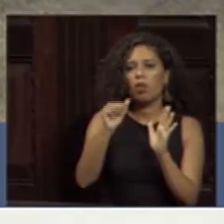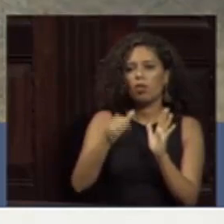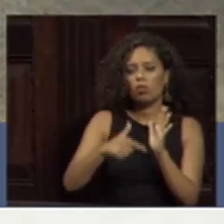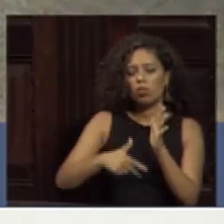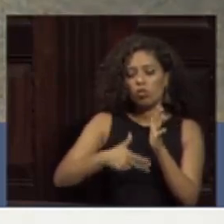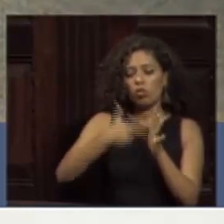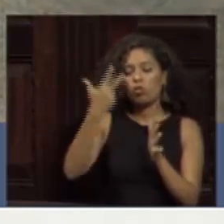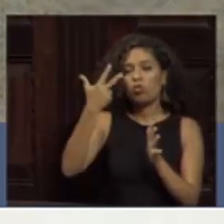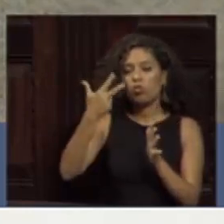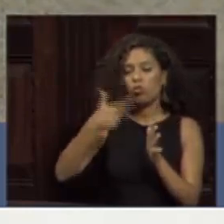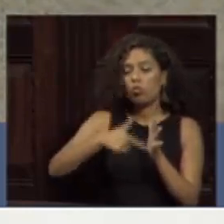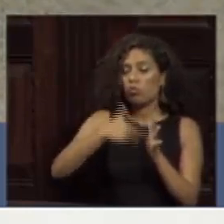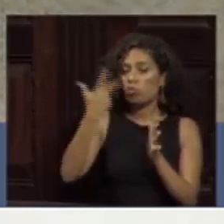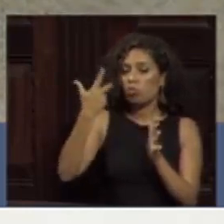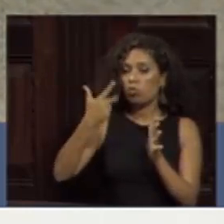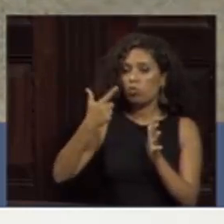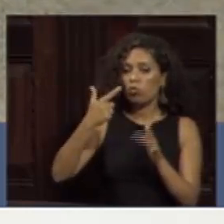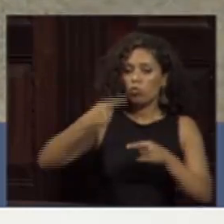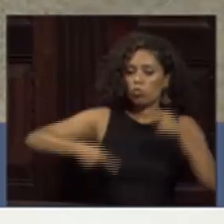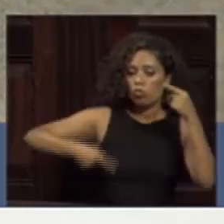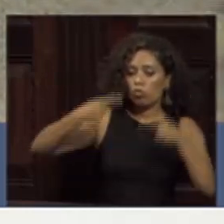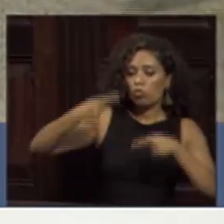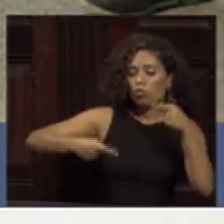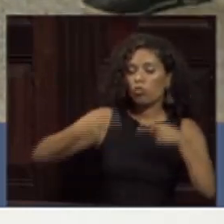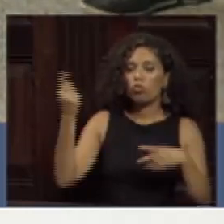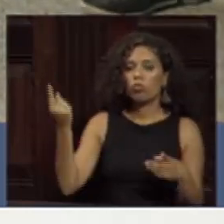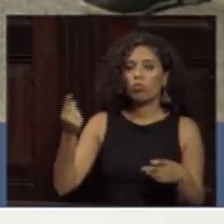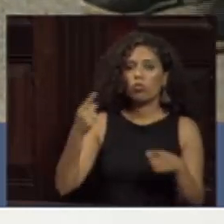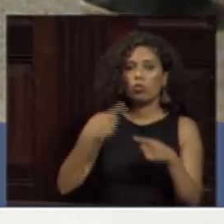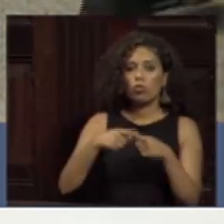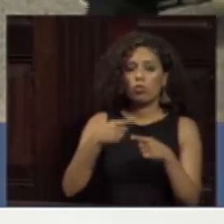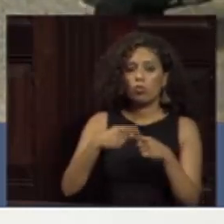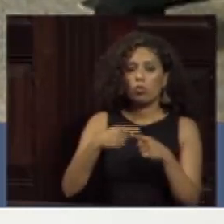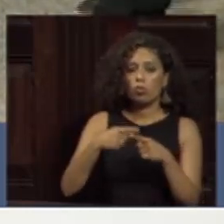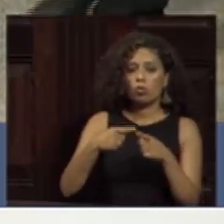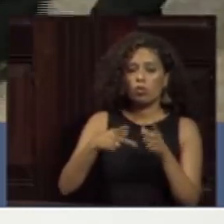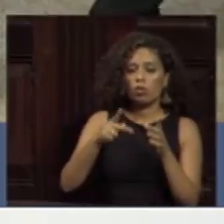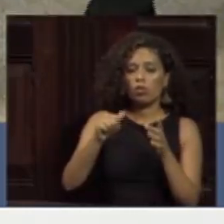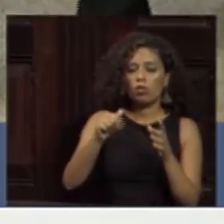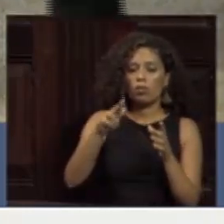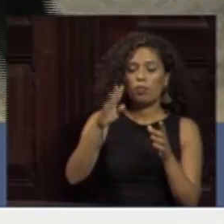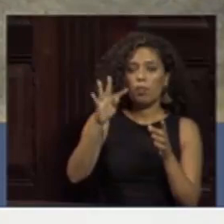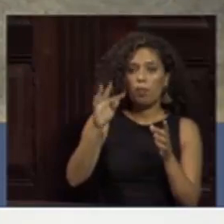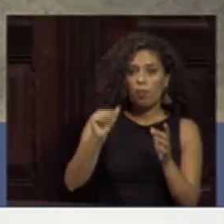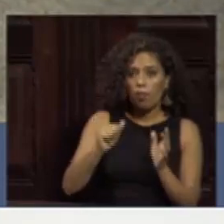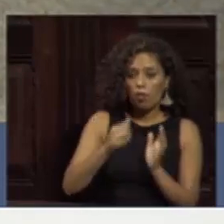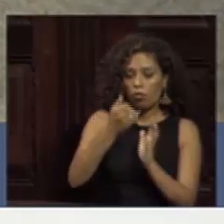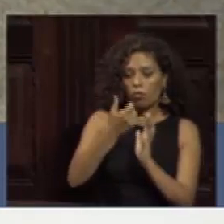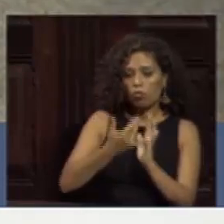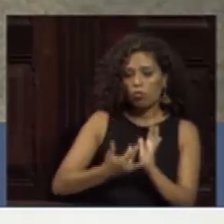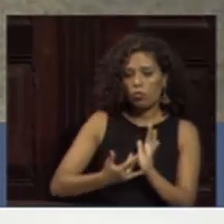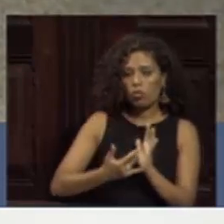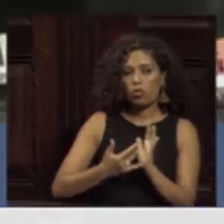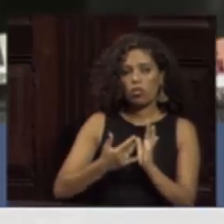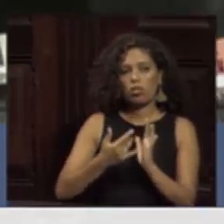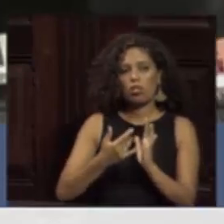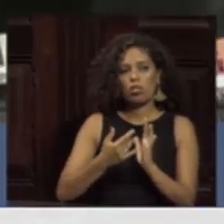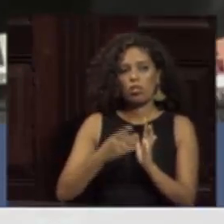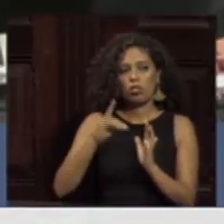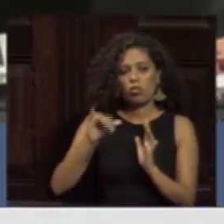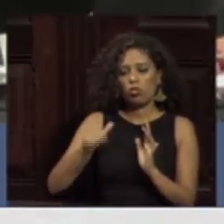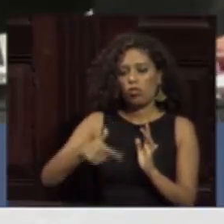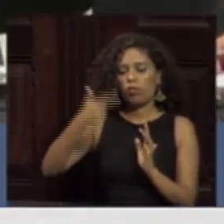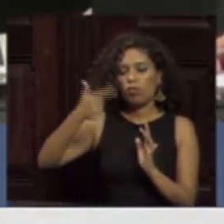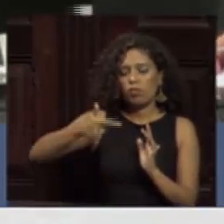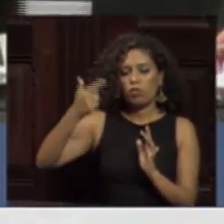de petróleo será no dia 22 de março. A gente tem que votar isso antes. Muito obrigado, senhor presidente. Pela ordem, presidente. Deputado